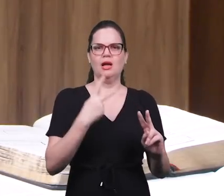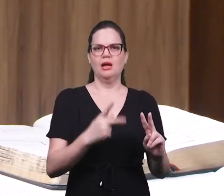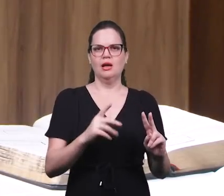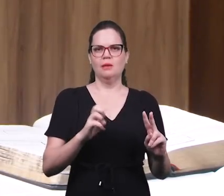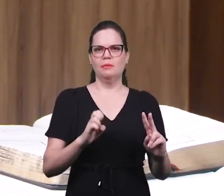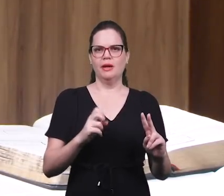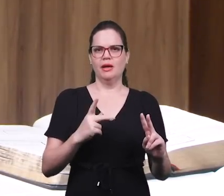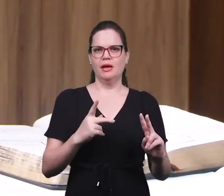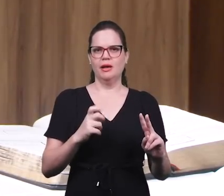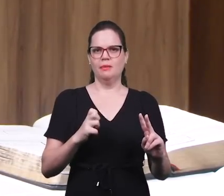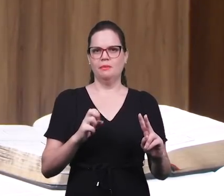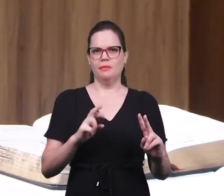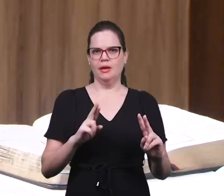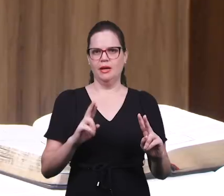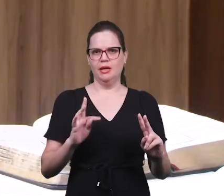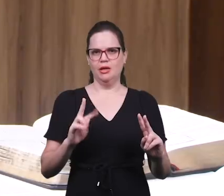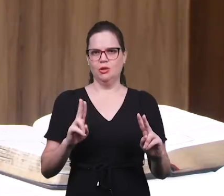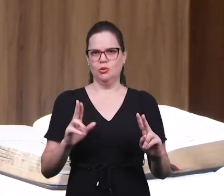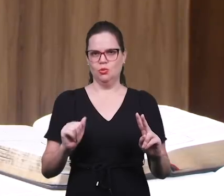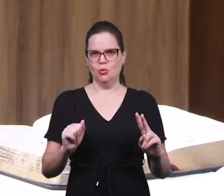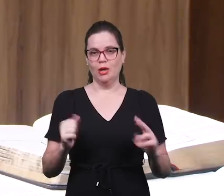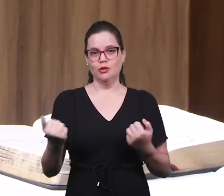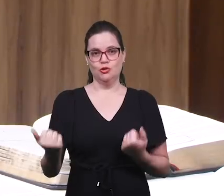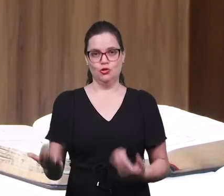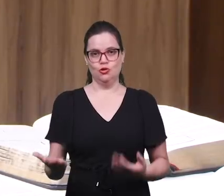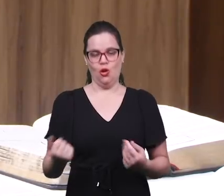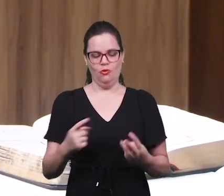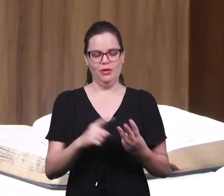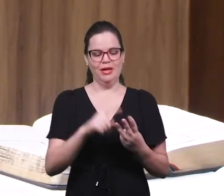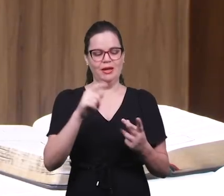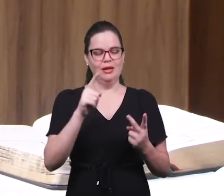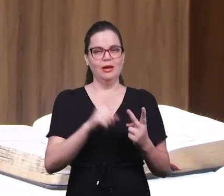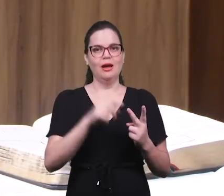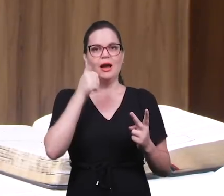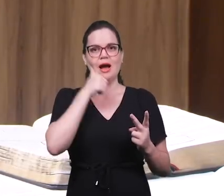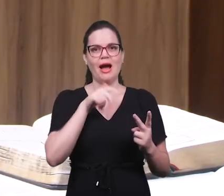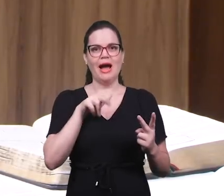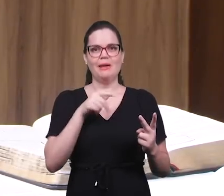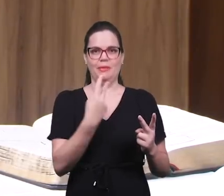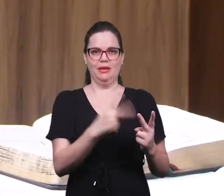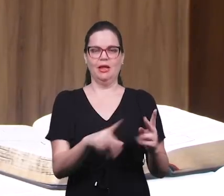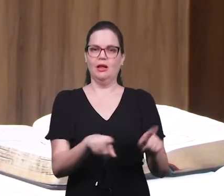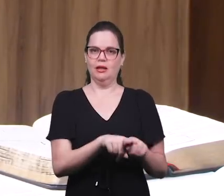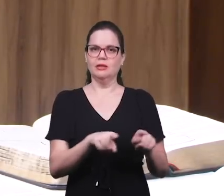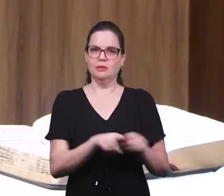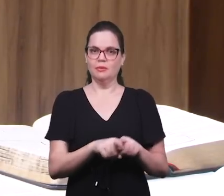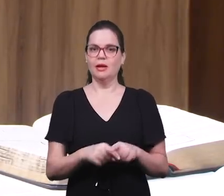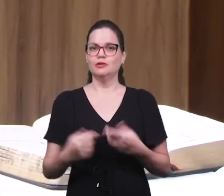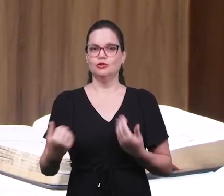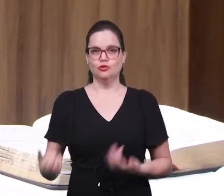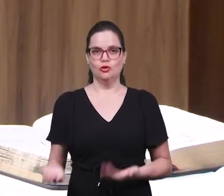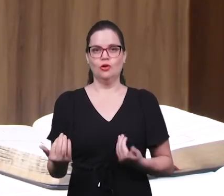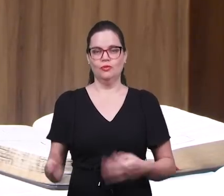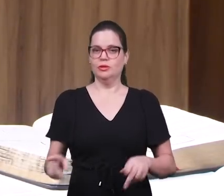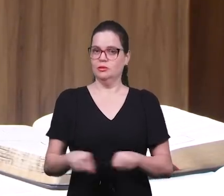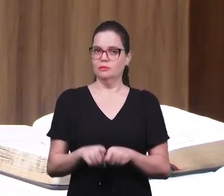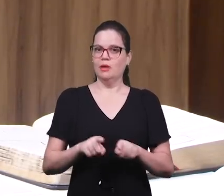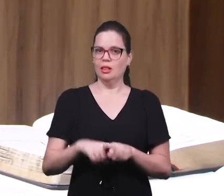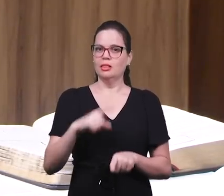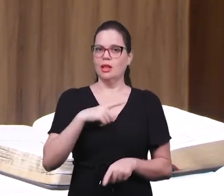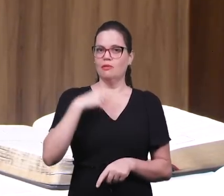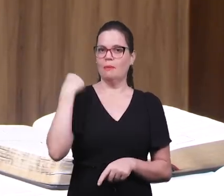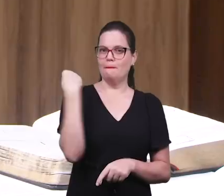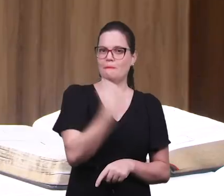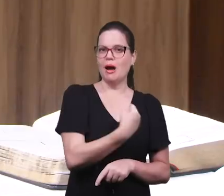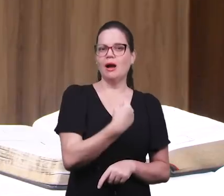25 anos, né, uma jovem, foi executada, e era executada muito jovens, né, embora casada, muitos jovens